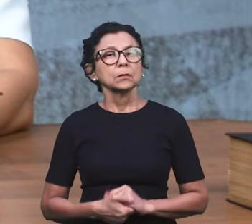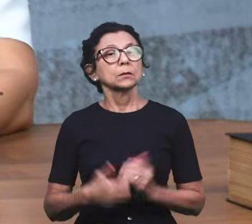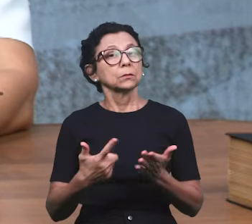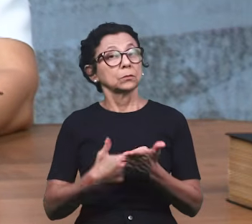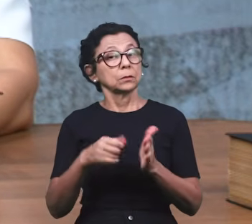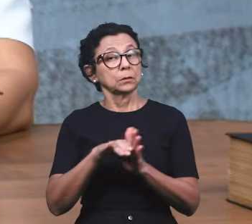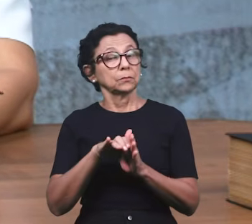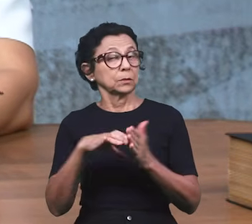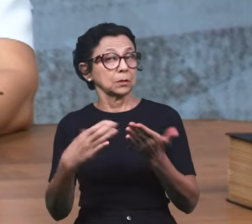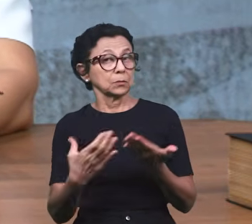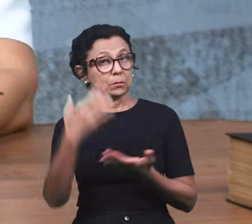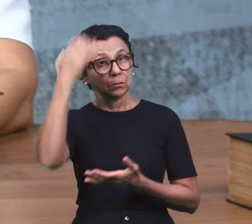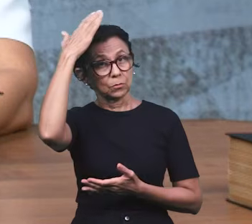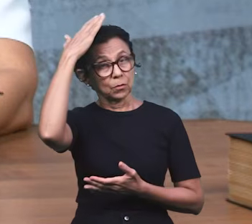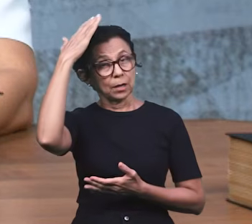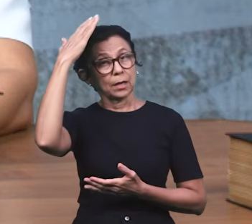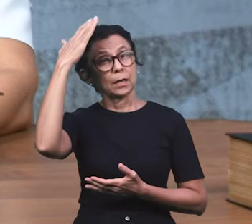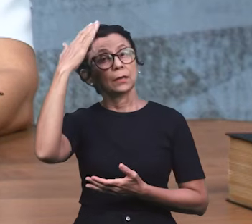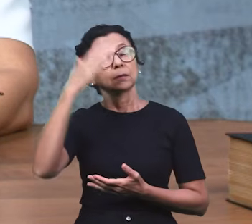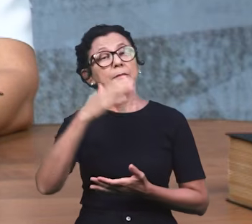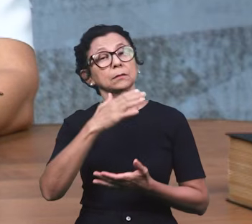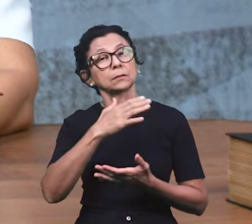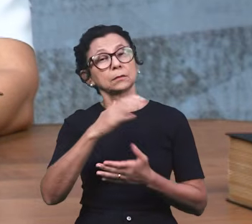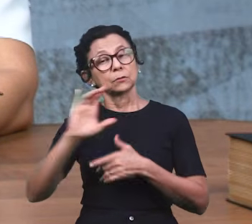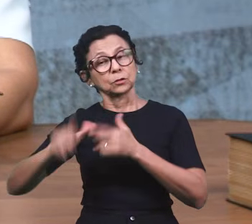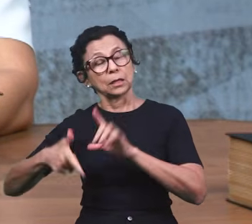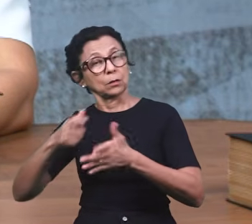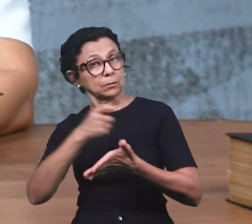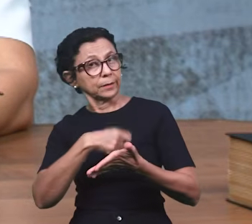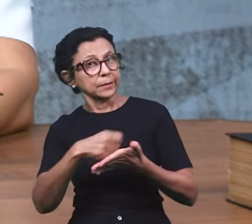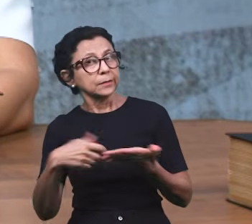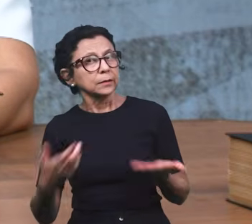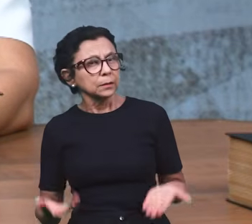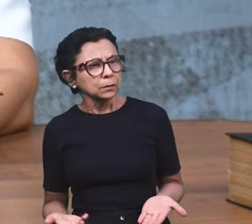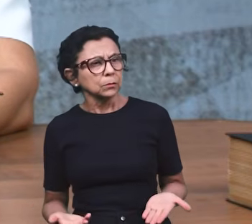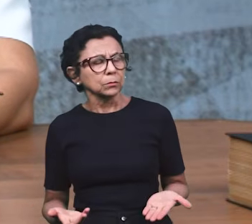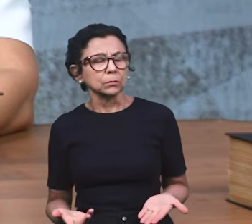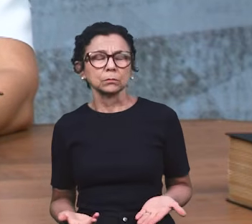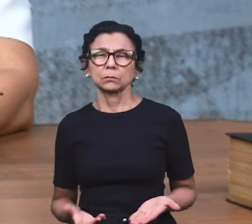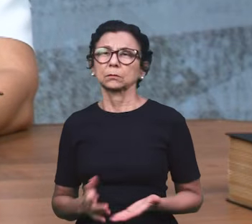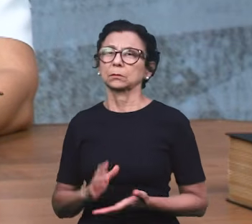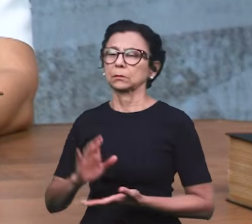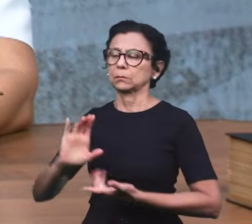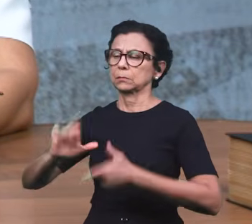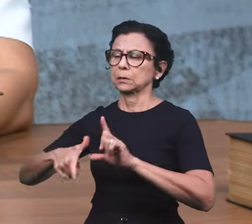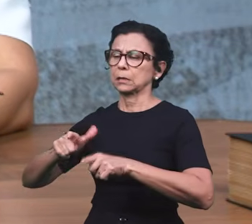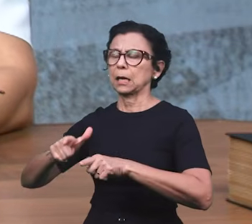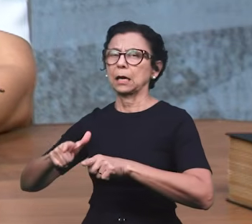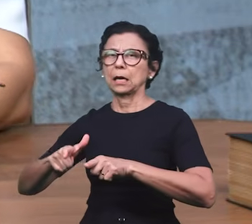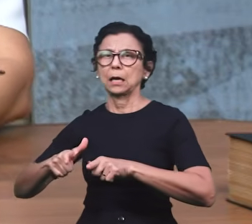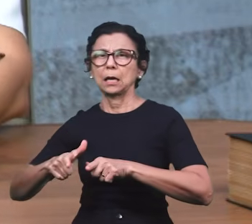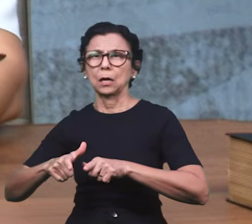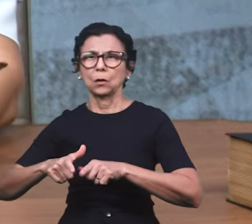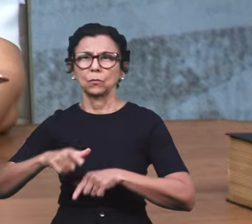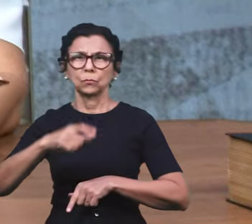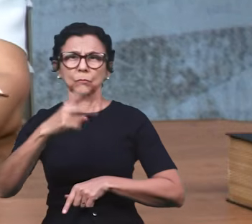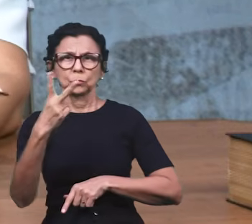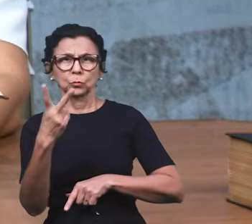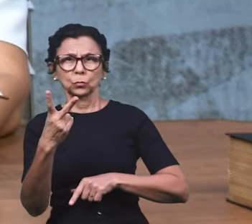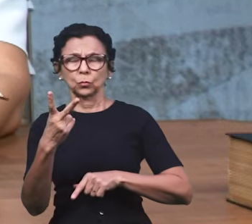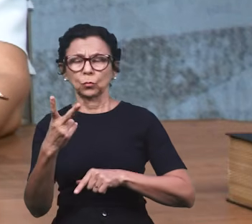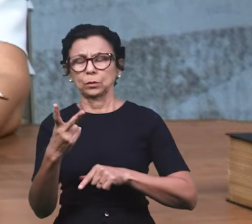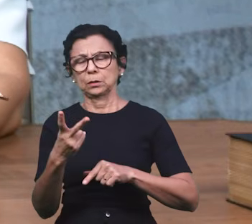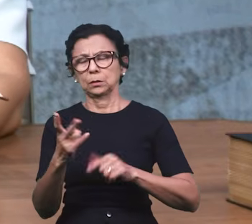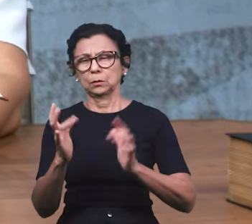dos reis de Israel? Então, o povo de Israel se dividiu em 2